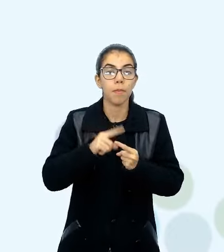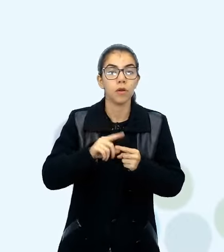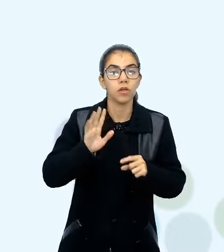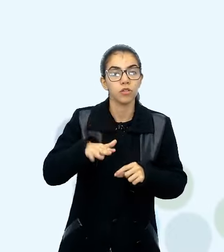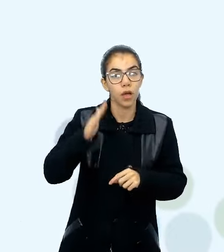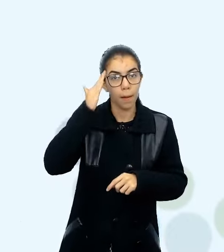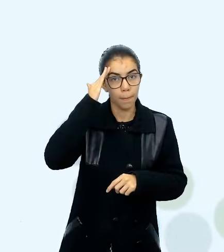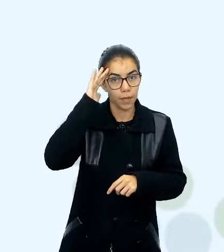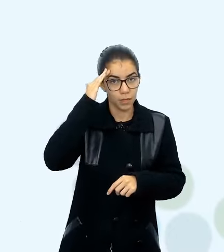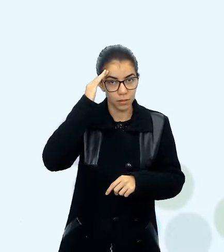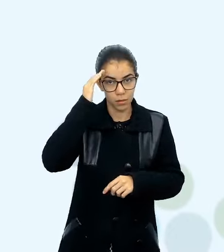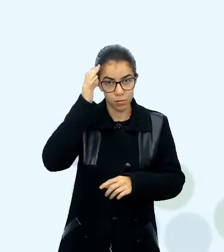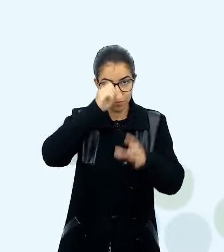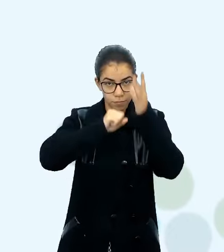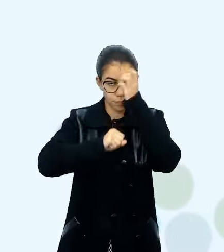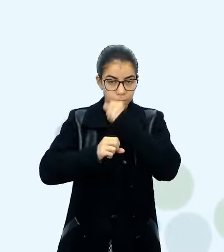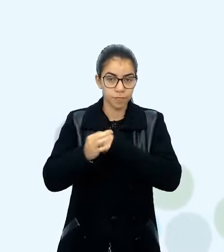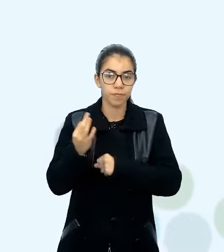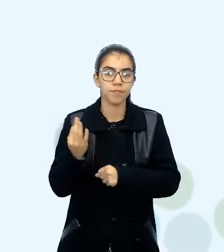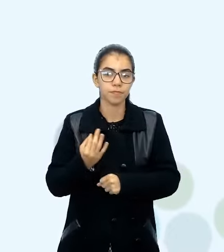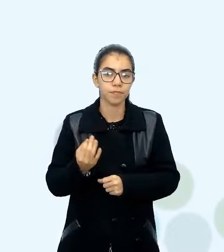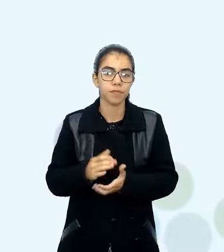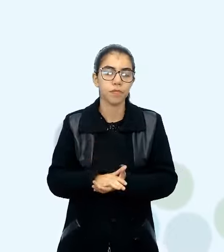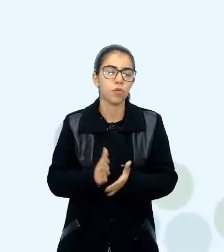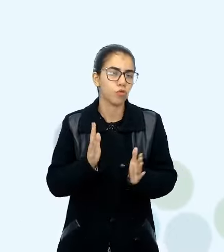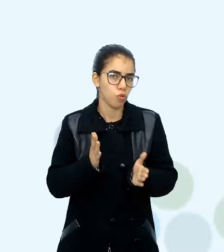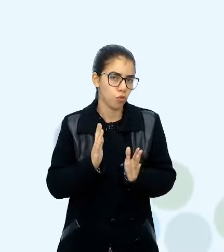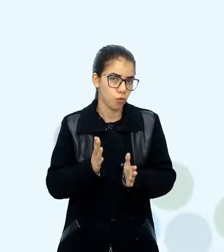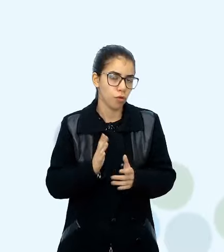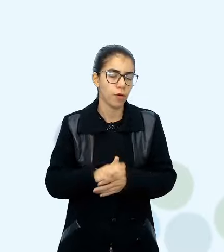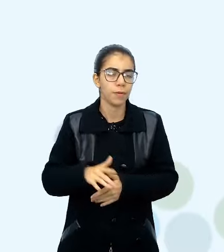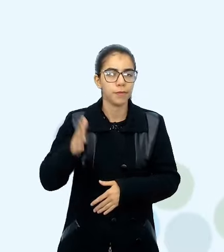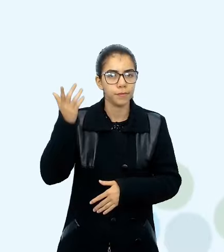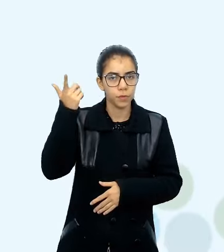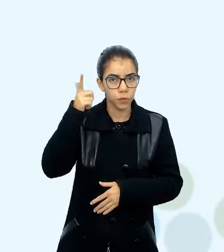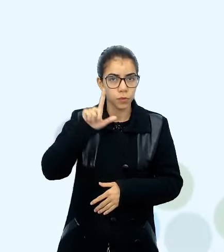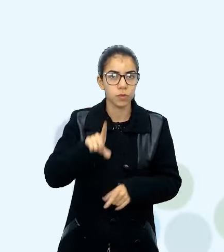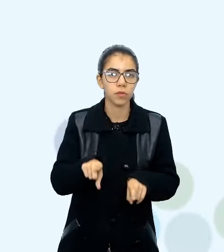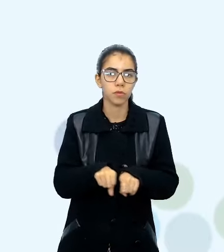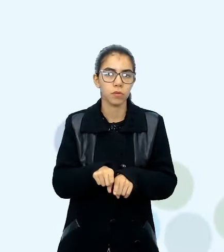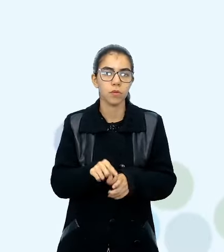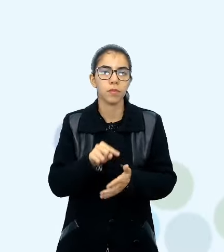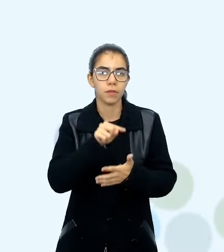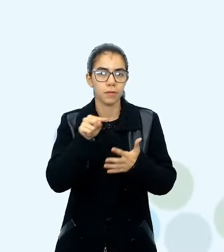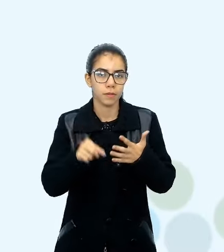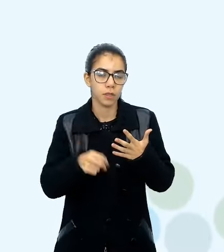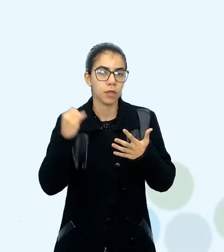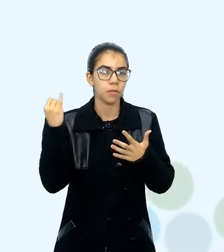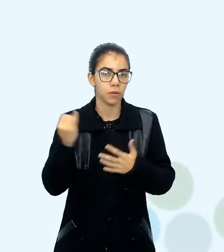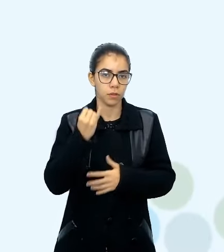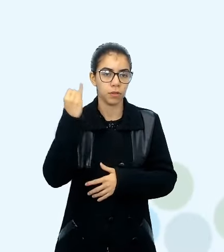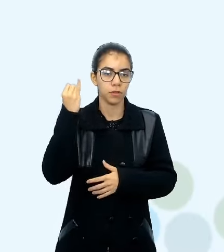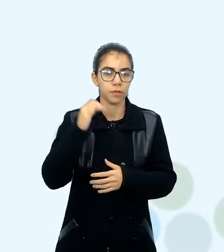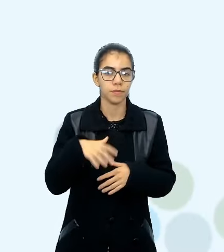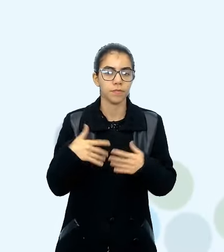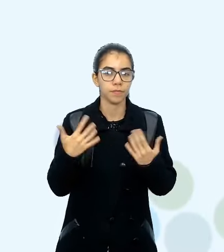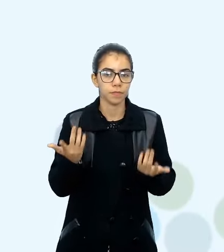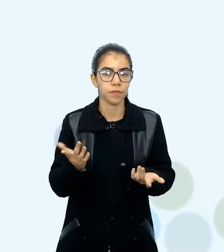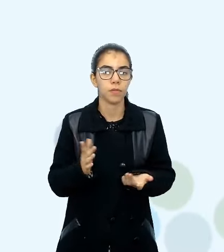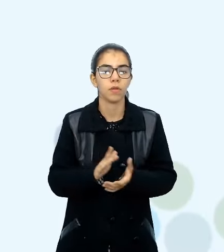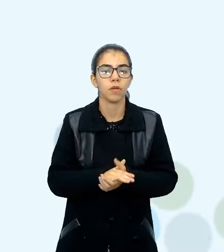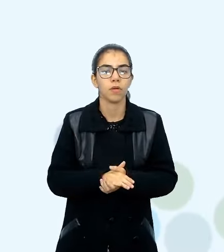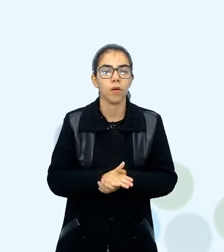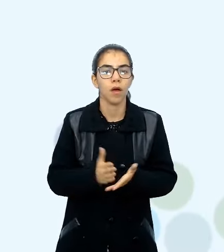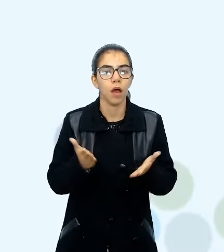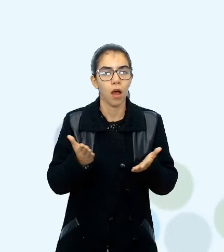que já conseguiu, né, fazer com que toda a novidade daquilo seria importante. Então, está na hora da